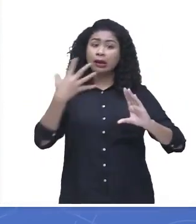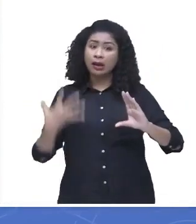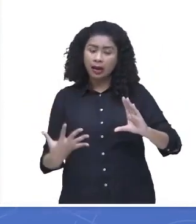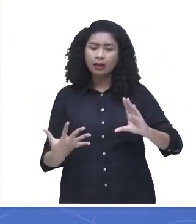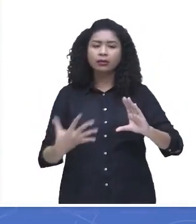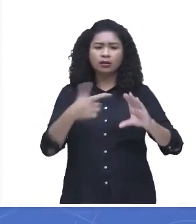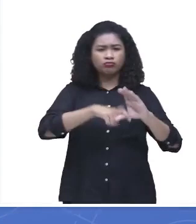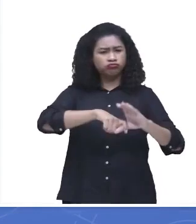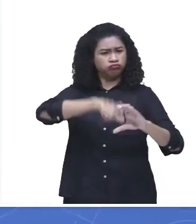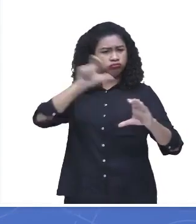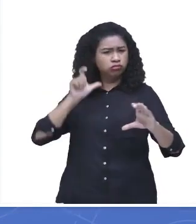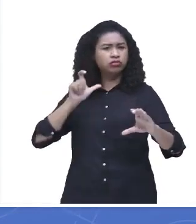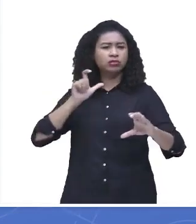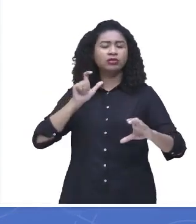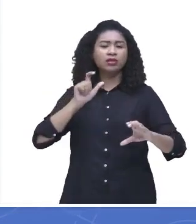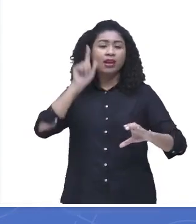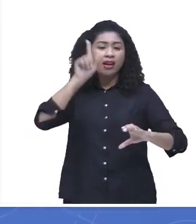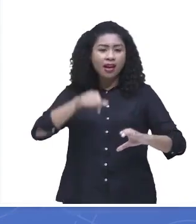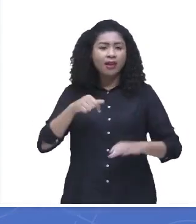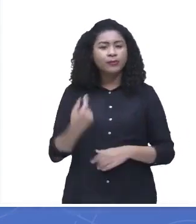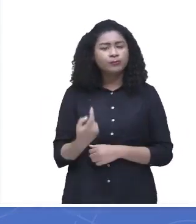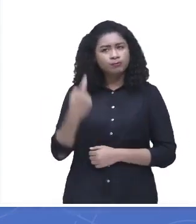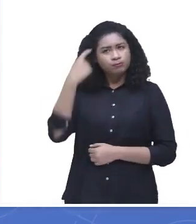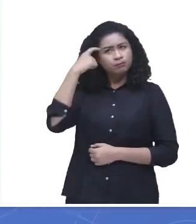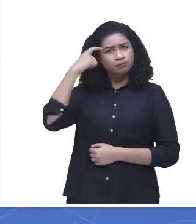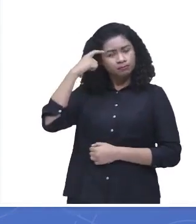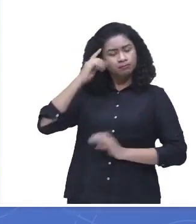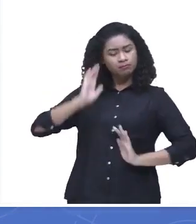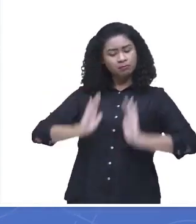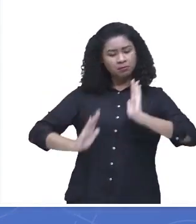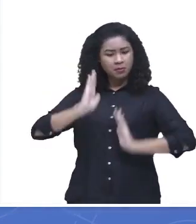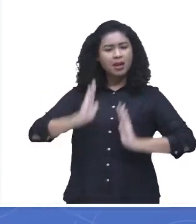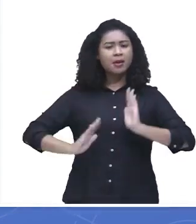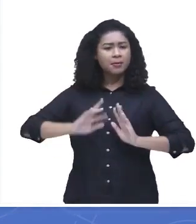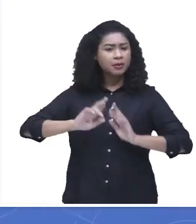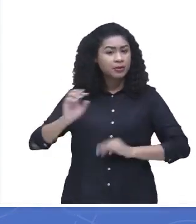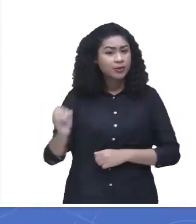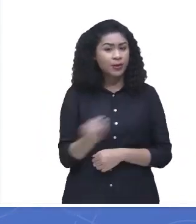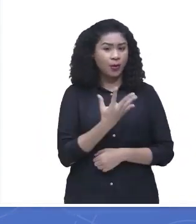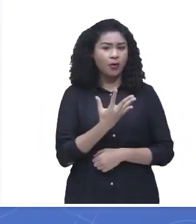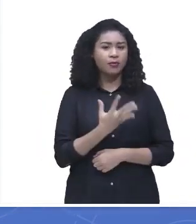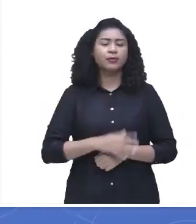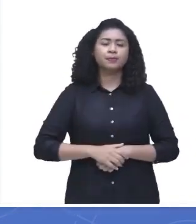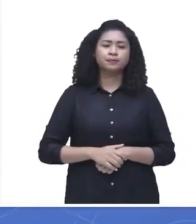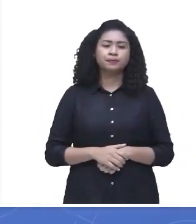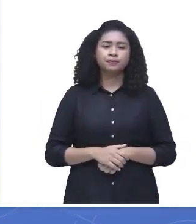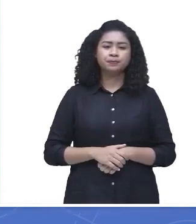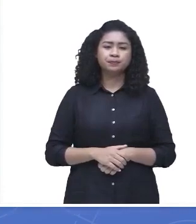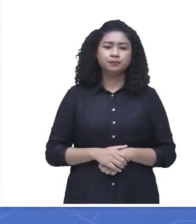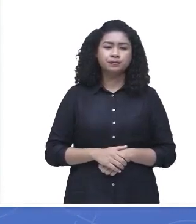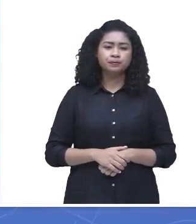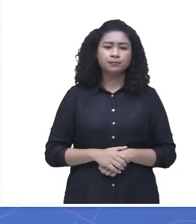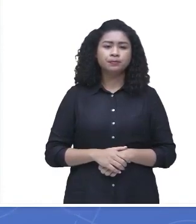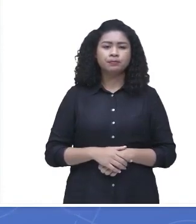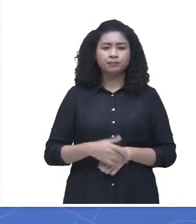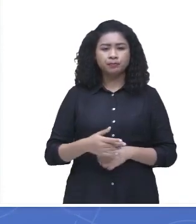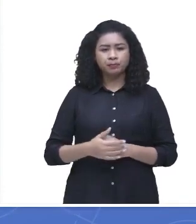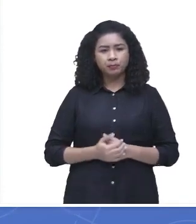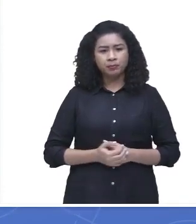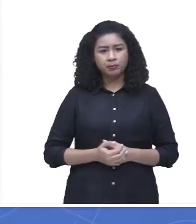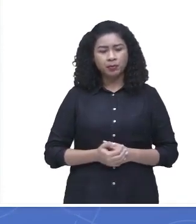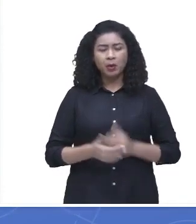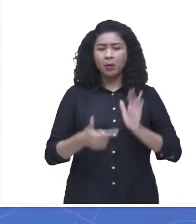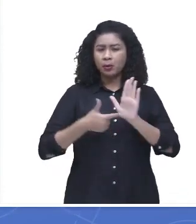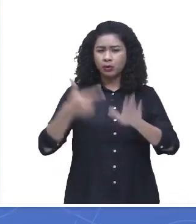de reflexão que está acontecendo na Europa. E essa questão diz respeito exclusivamente a isso. Mostra aí só o enunciado da questão para a gente